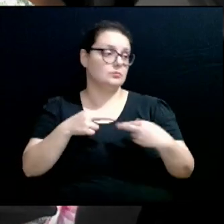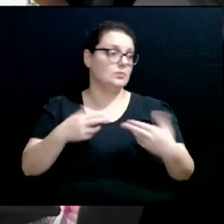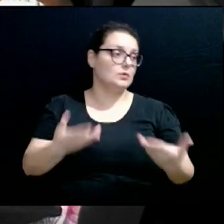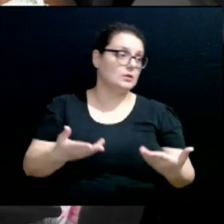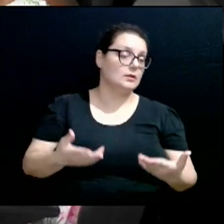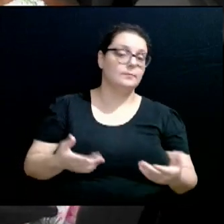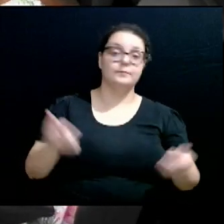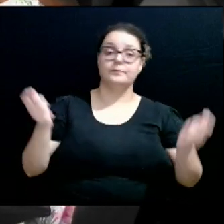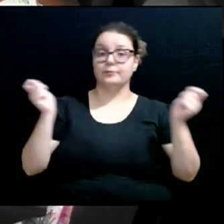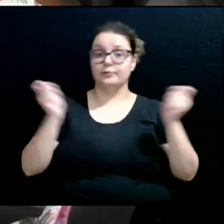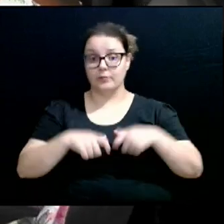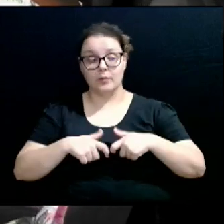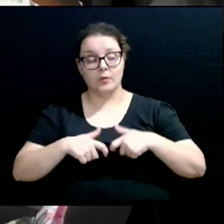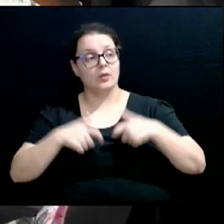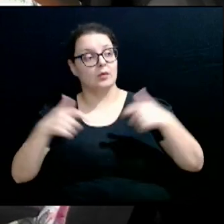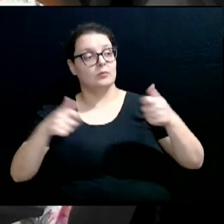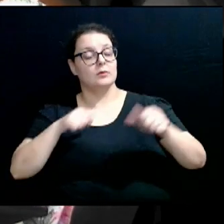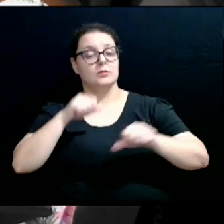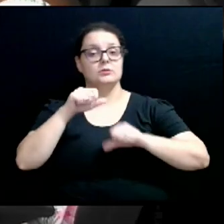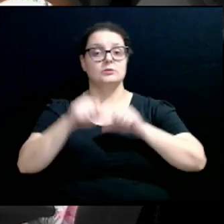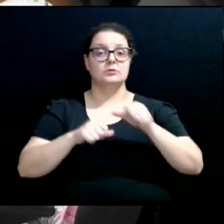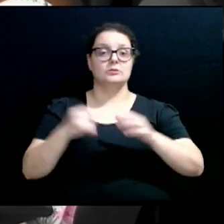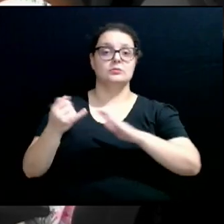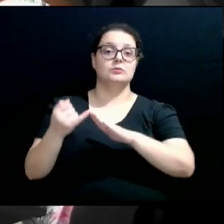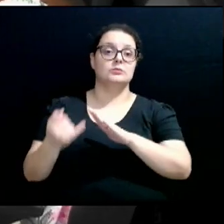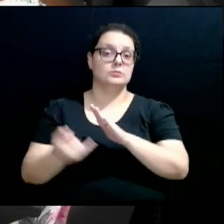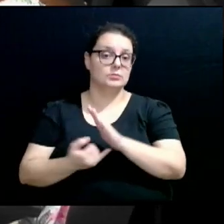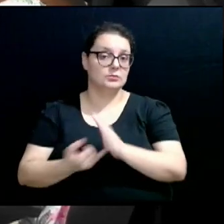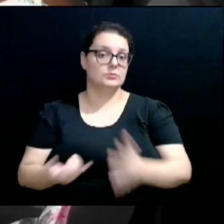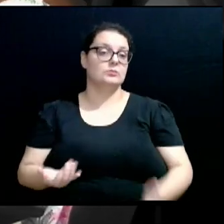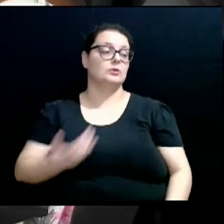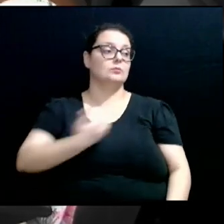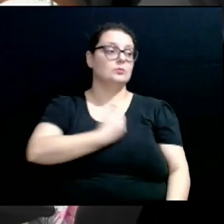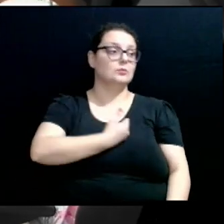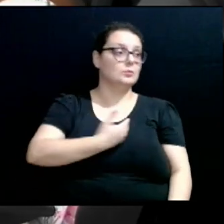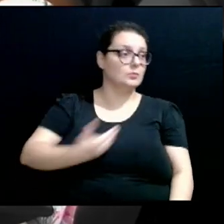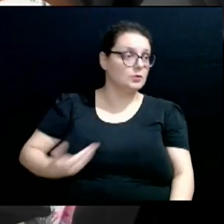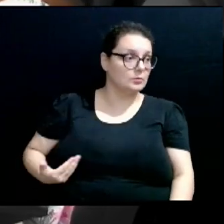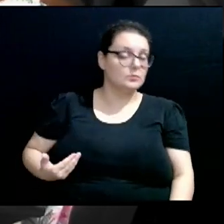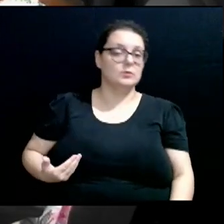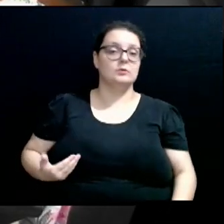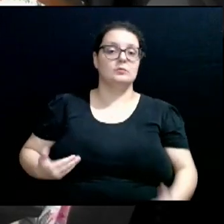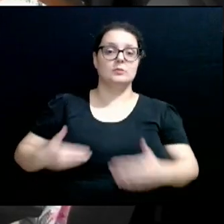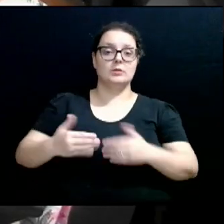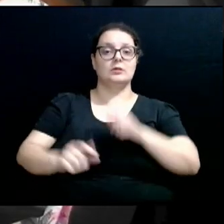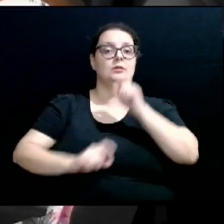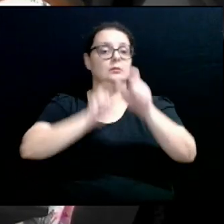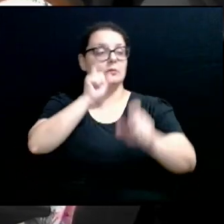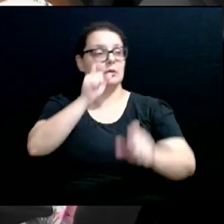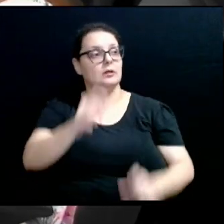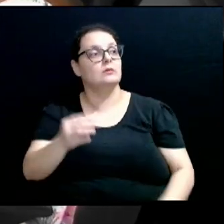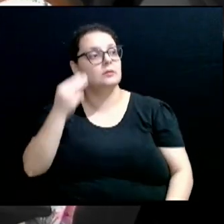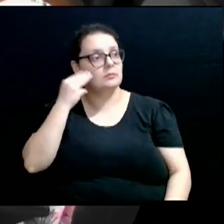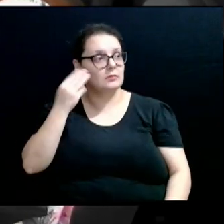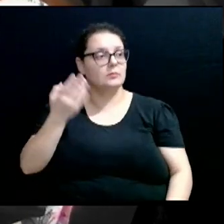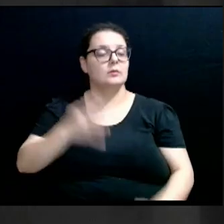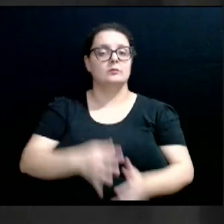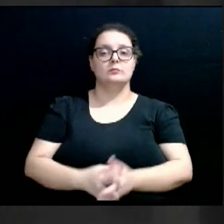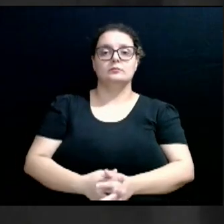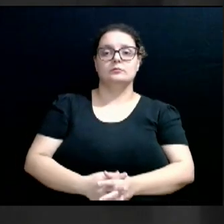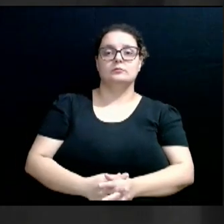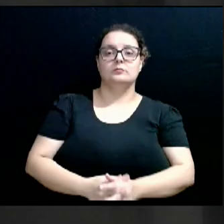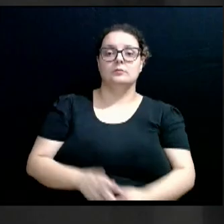se transformar as instituições públicas a partir da palavra e da memória? Olha, é